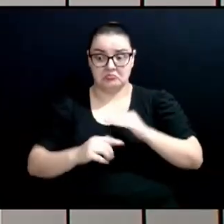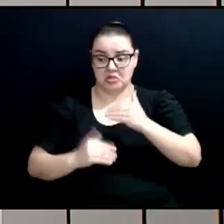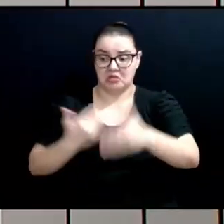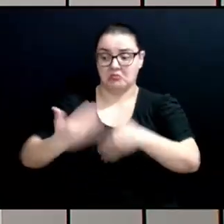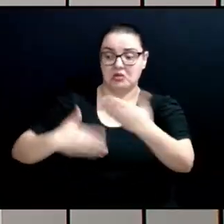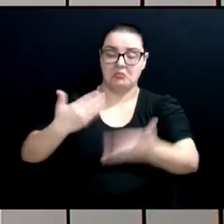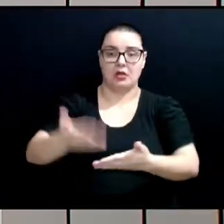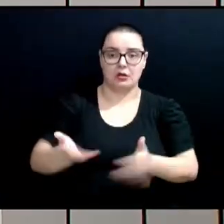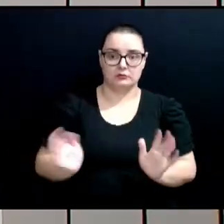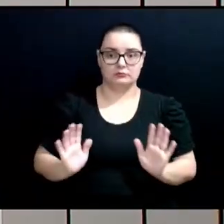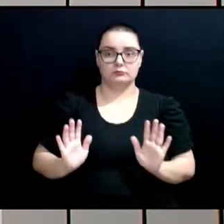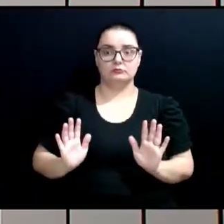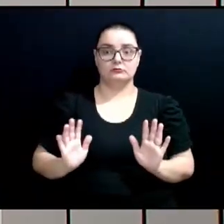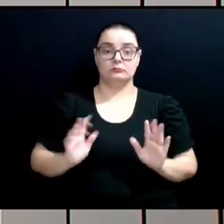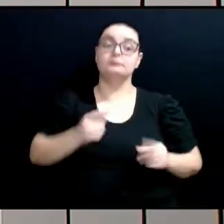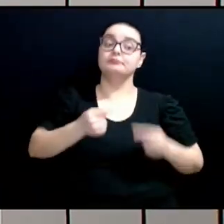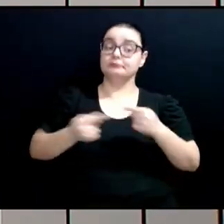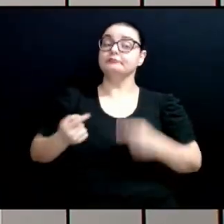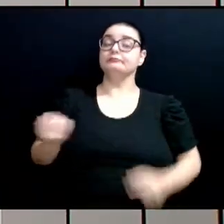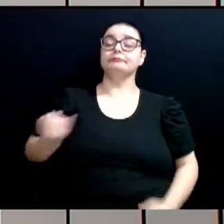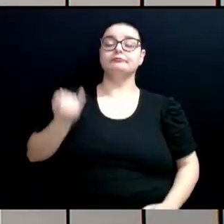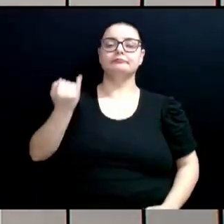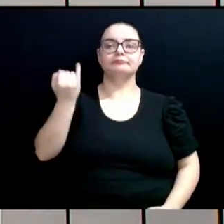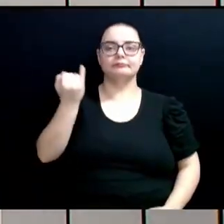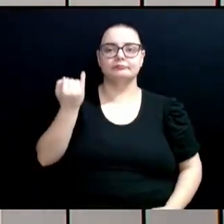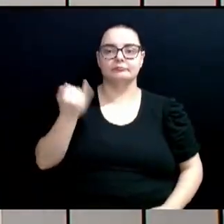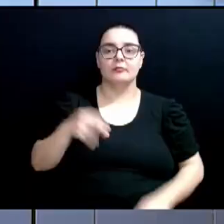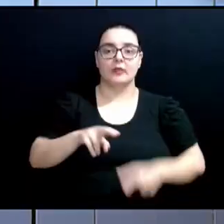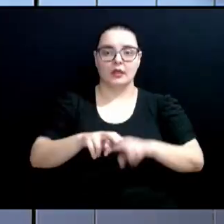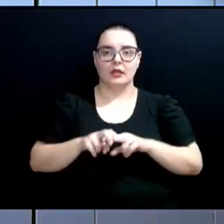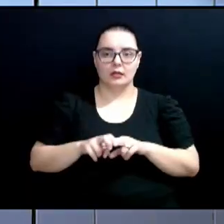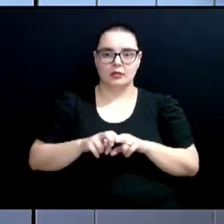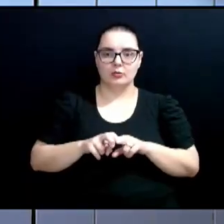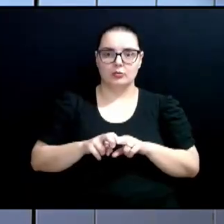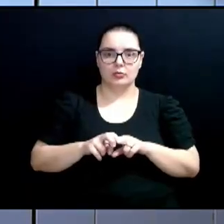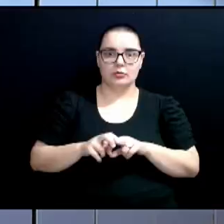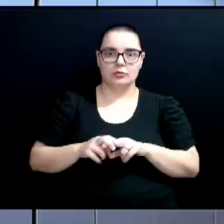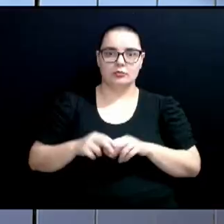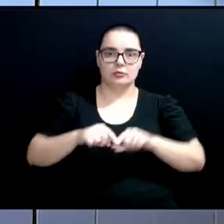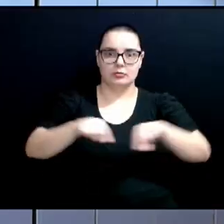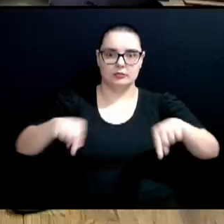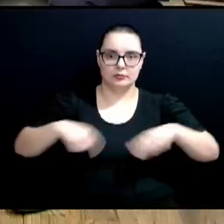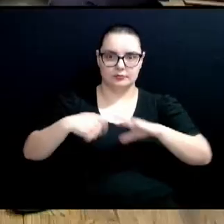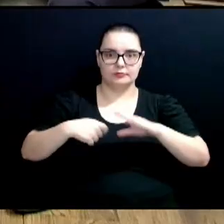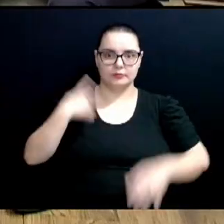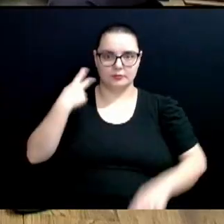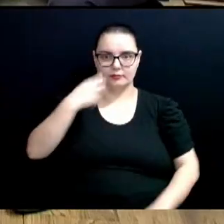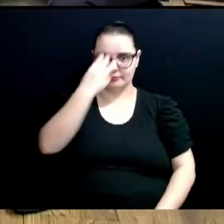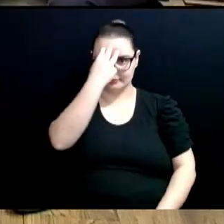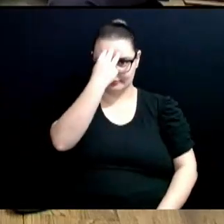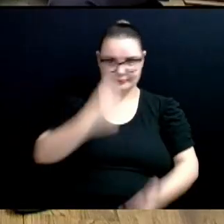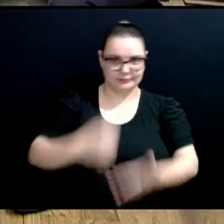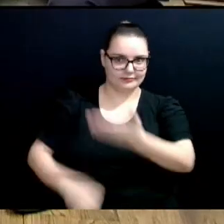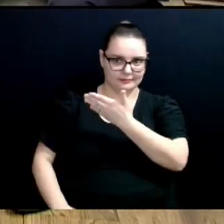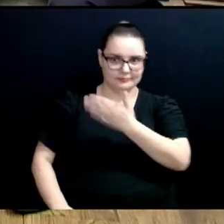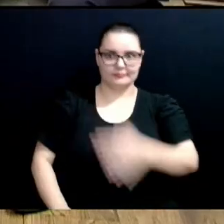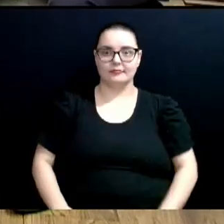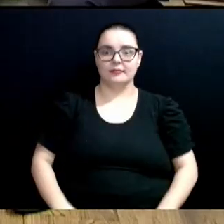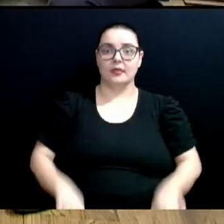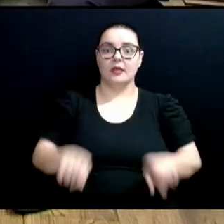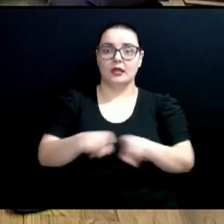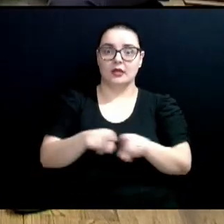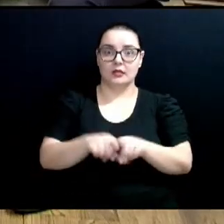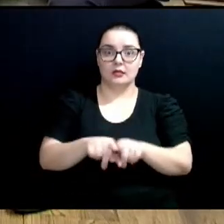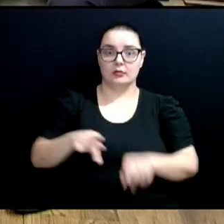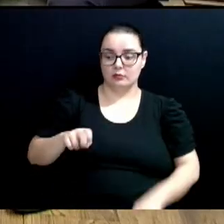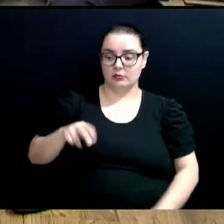debate importantíssimo e por isso eu trouxe ao estúdio o vereador Wagner Romão e também o Paulo Braga,